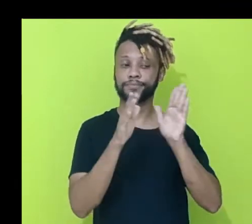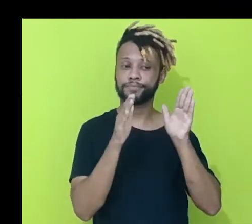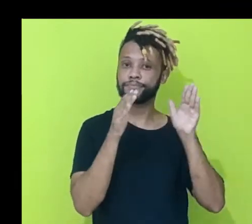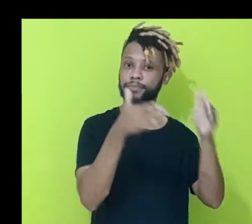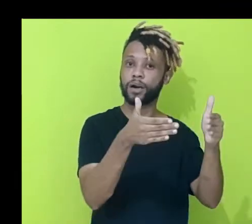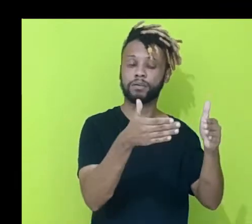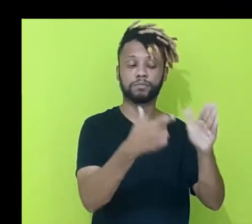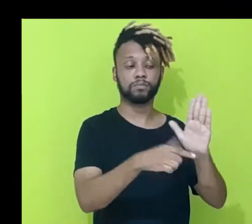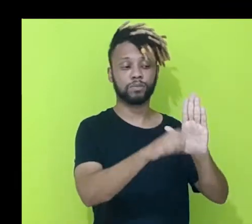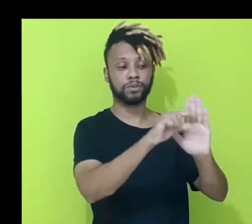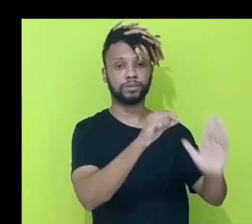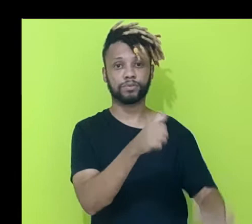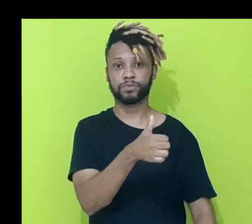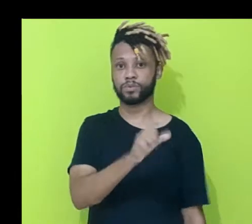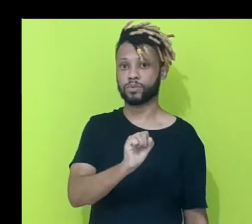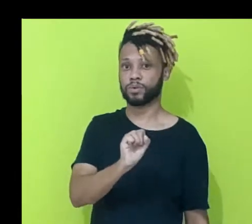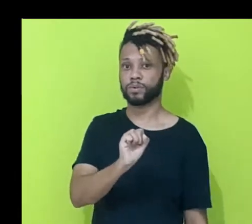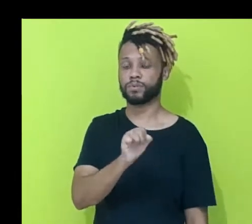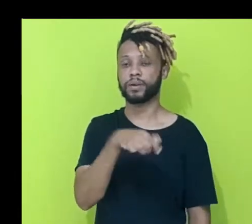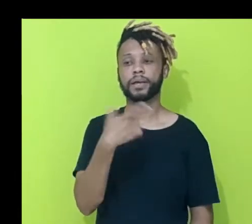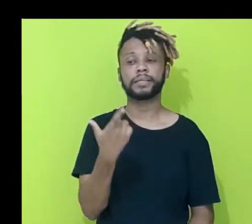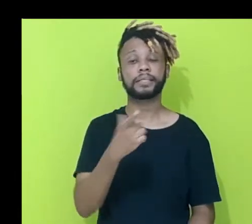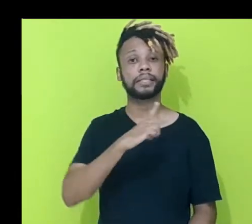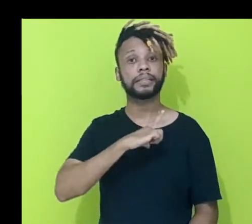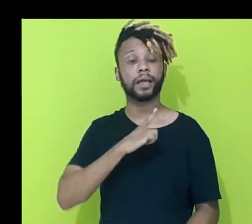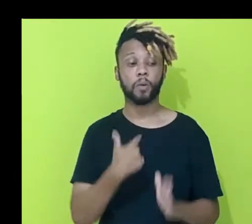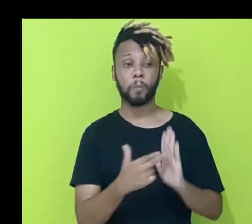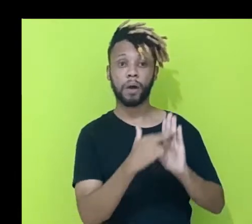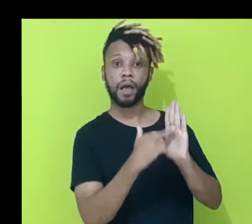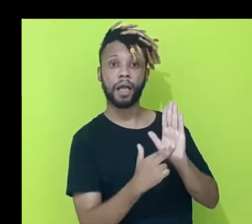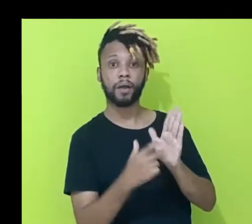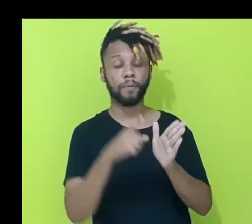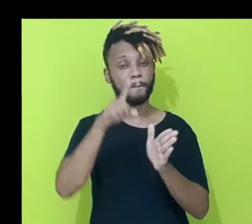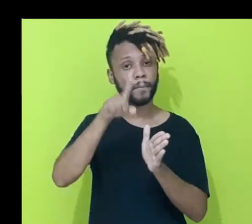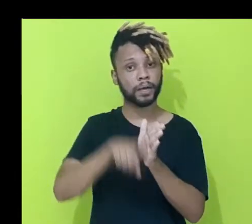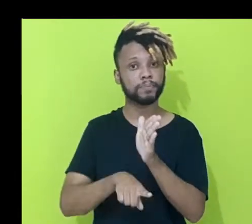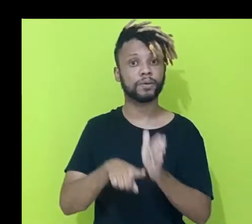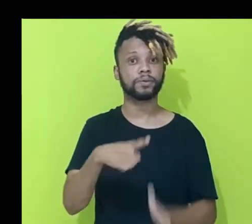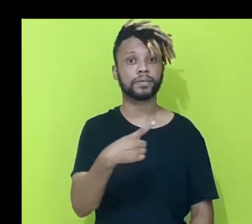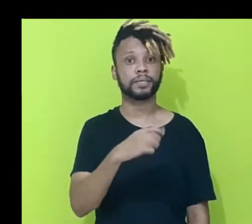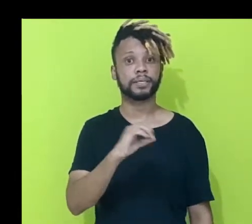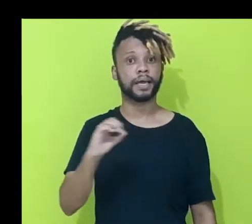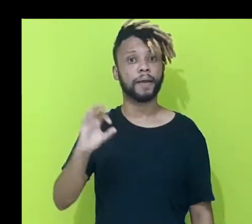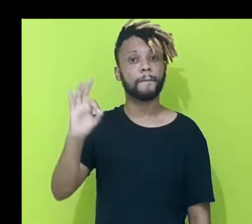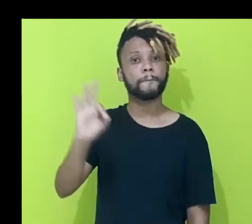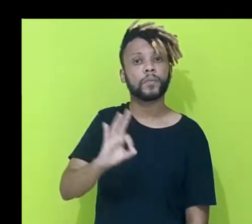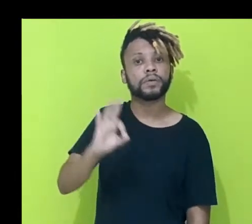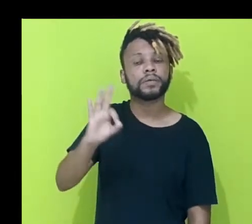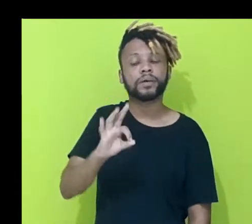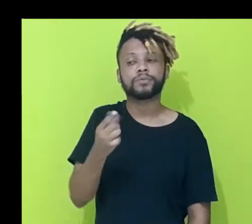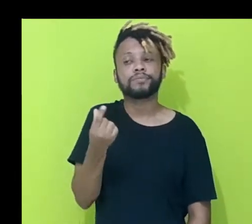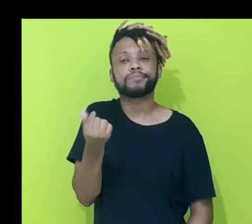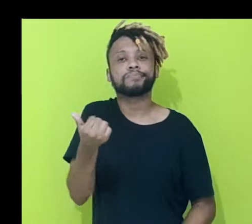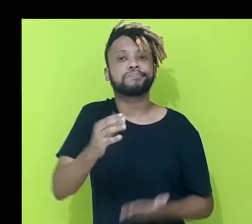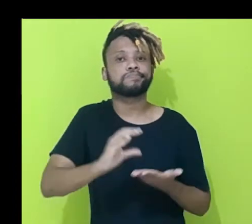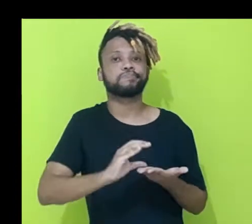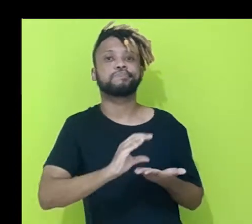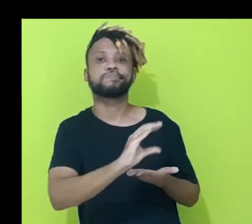Os projetos enquadrados no artigo 18, eles proporcionam um abatimento de 100% do